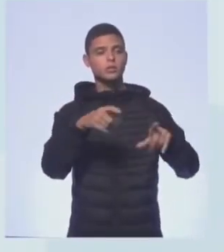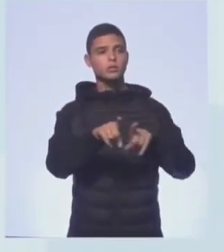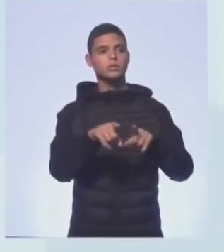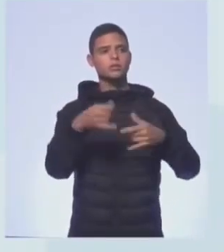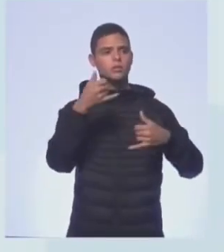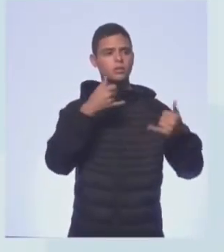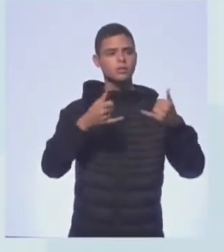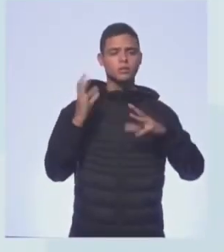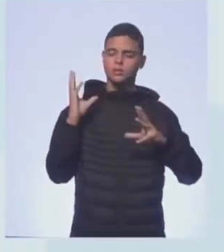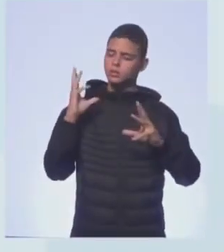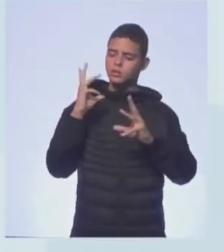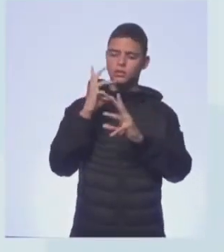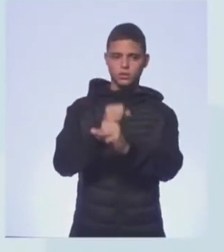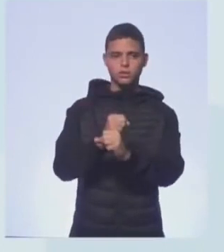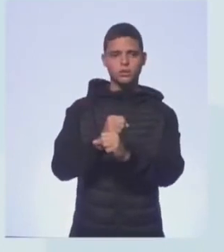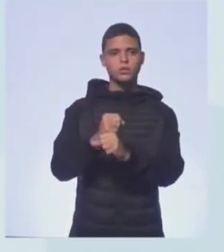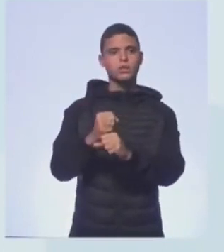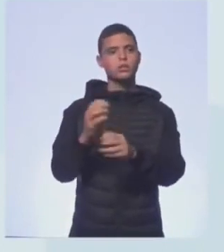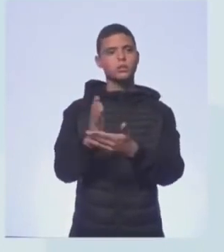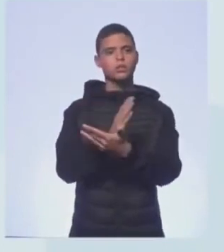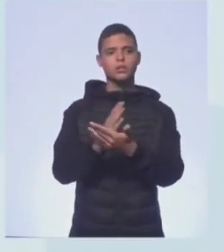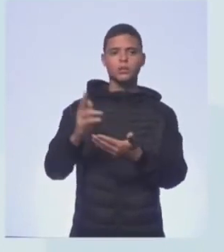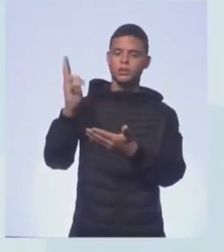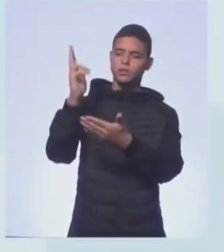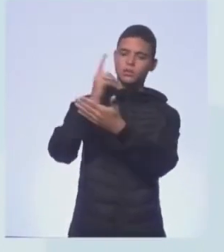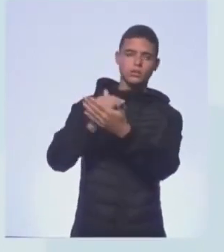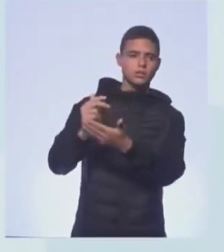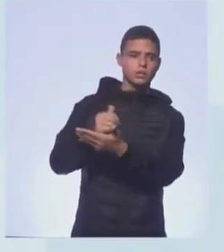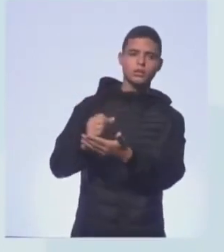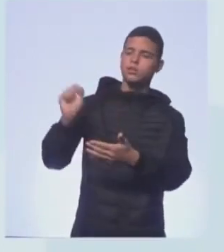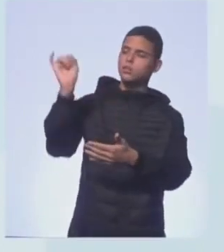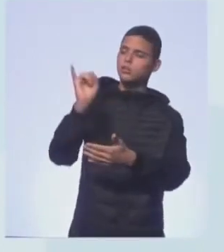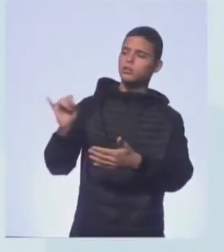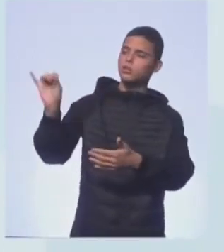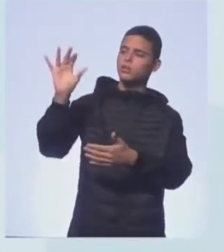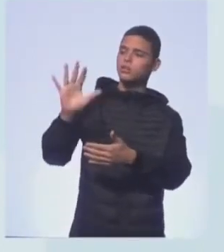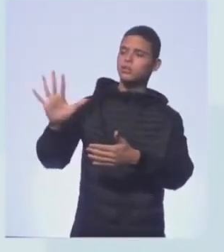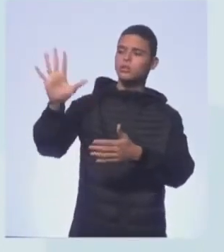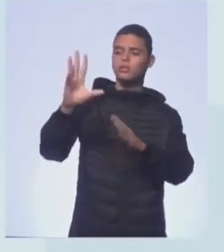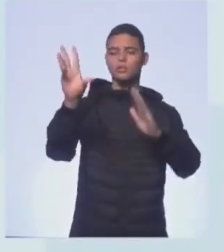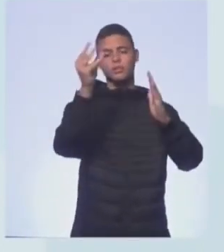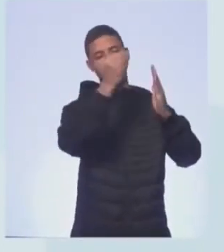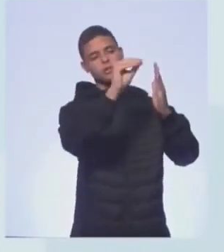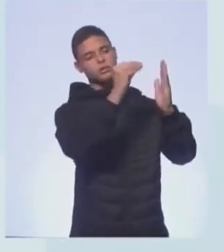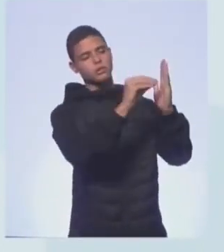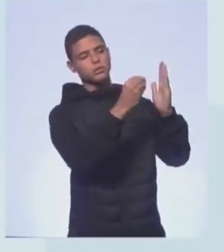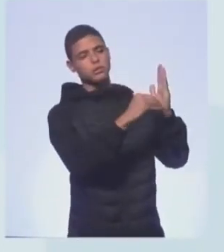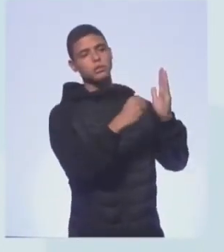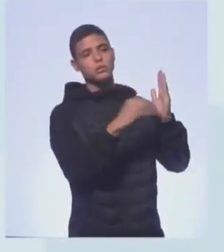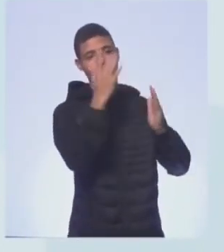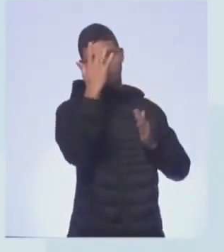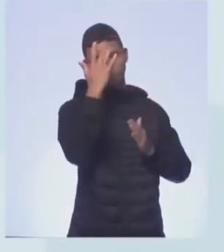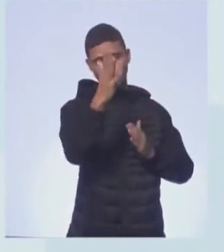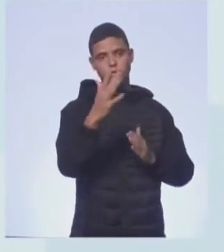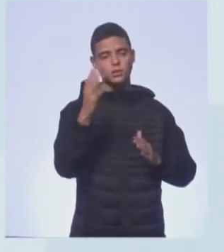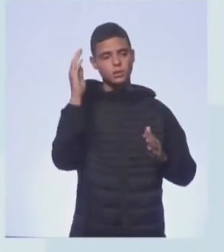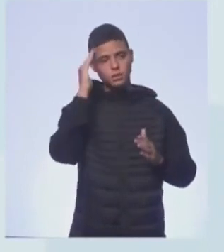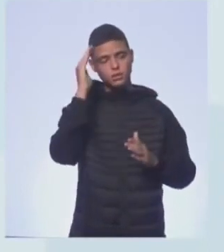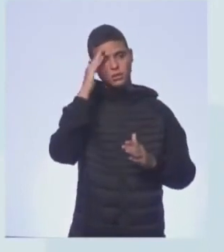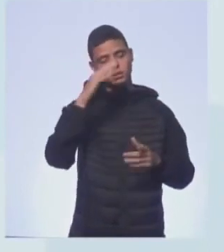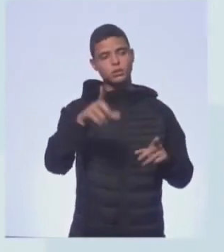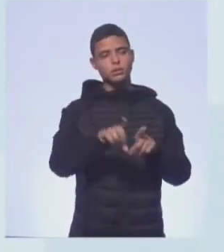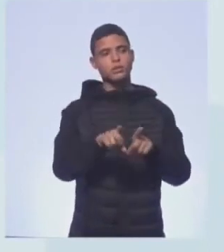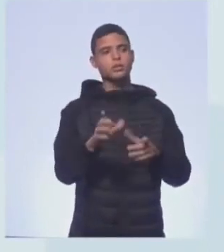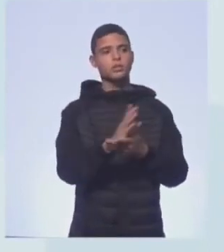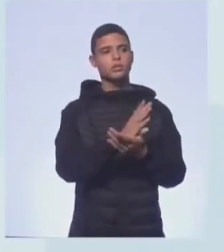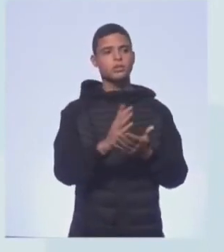mais resumida, com os elementos não verbais, a associação acaba sendo mais fácil. Vamos ver aí quais são